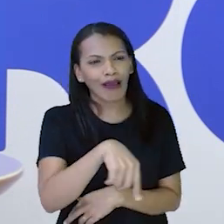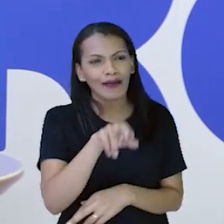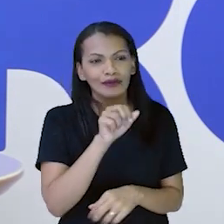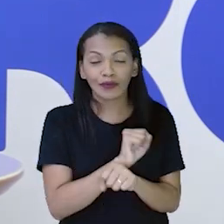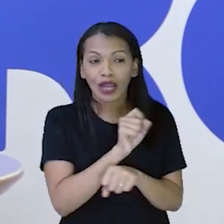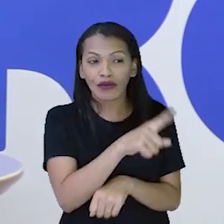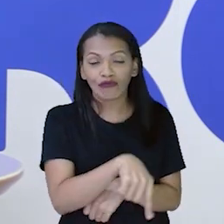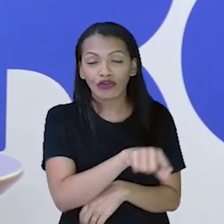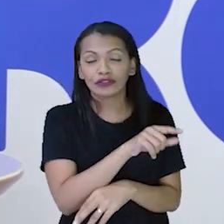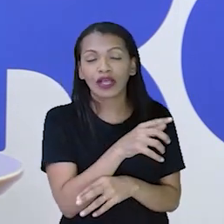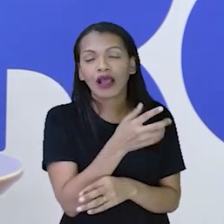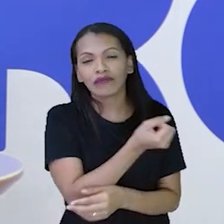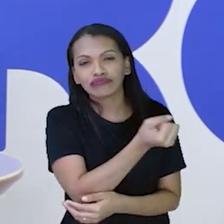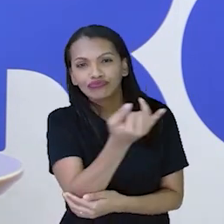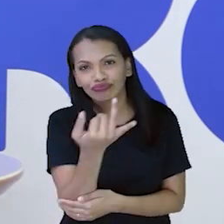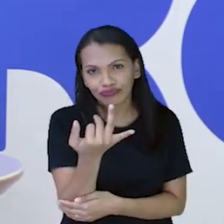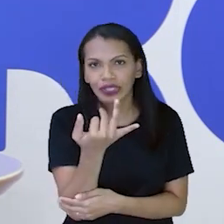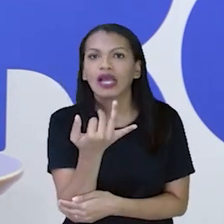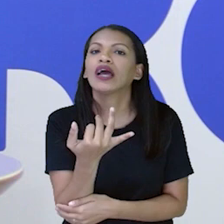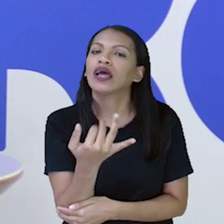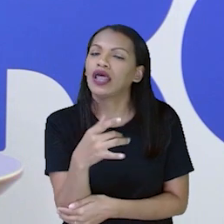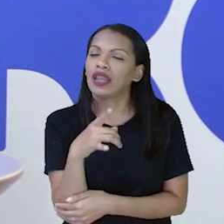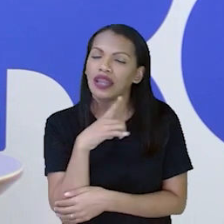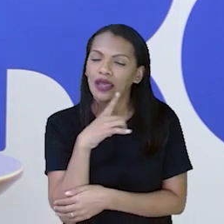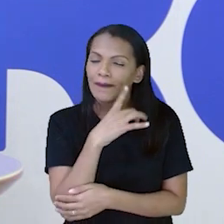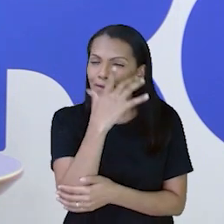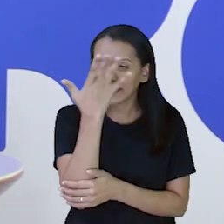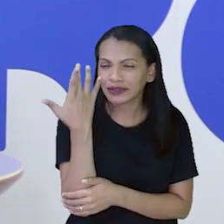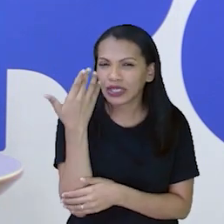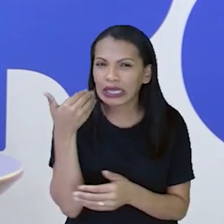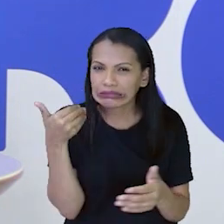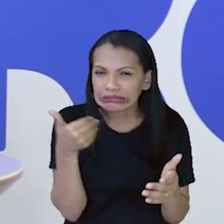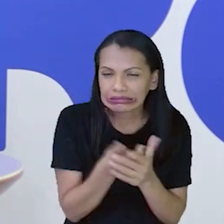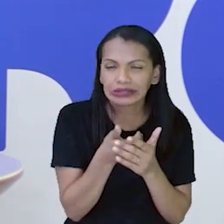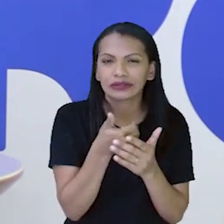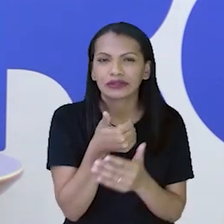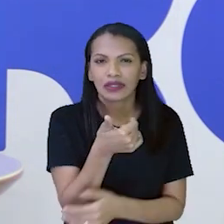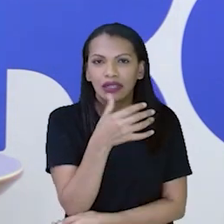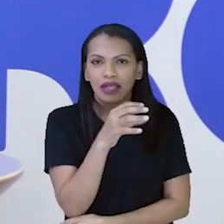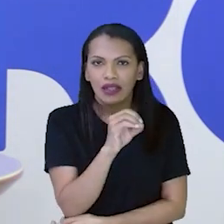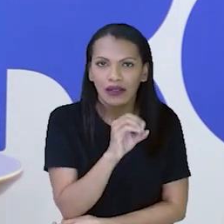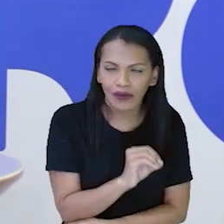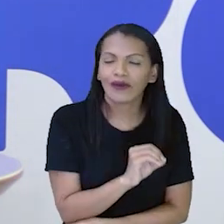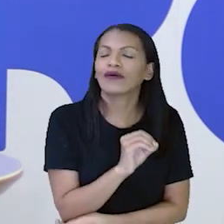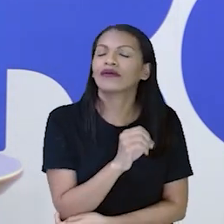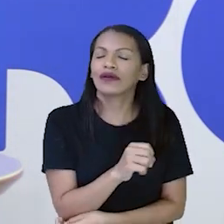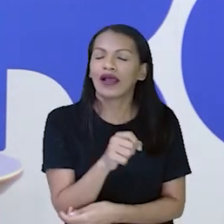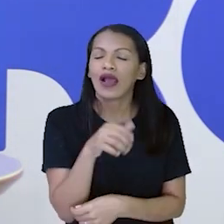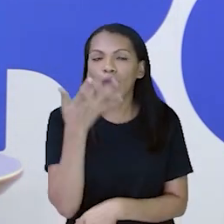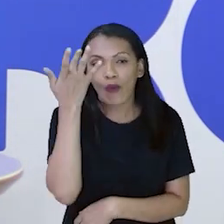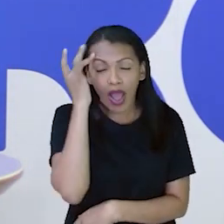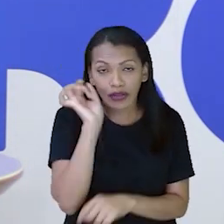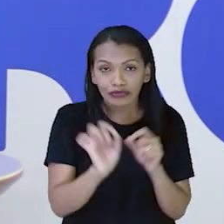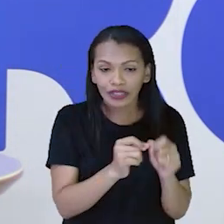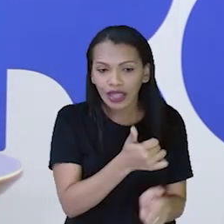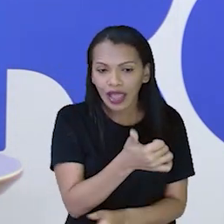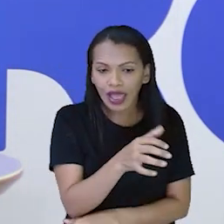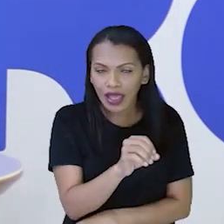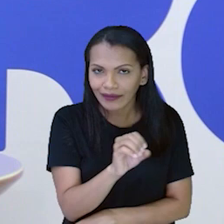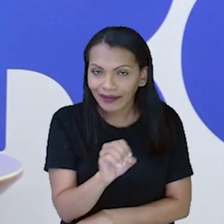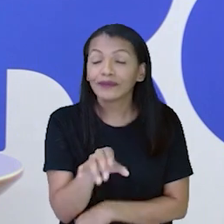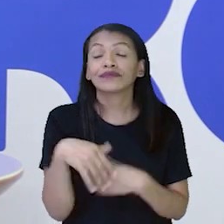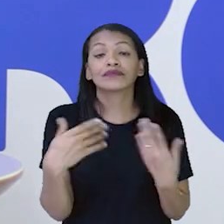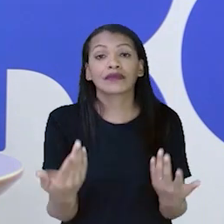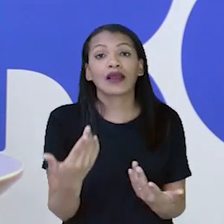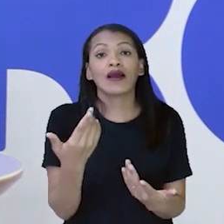chegaram à mesma conclusão. Ótimo. Teve gente que bateu na trave, chegou no 100. Eu acho que ela ainda estava contando. Mas Caio,